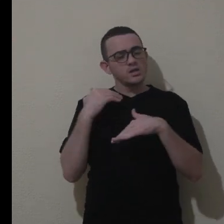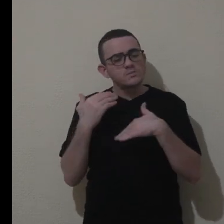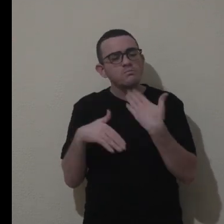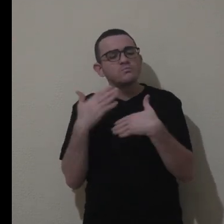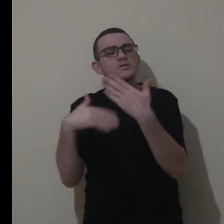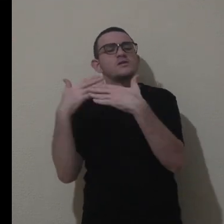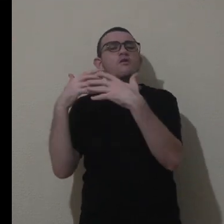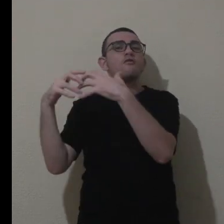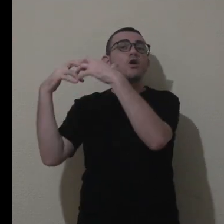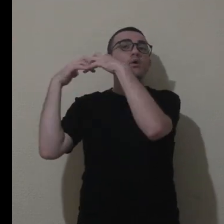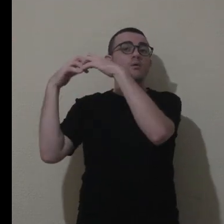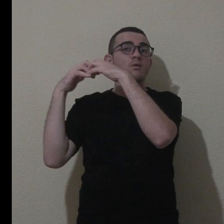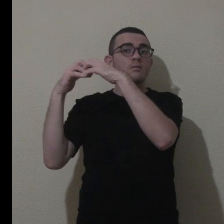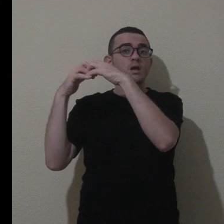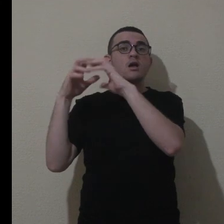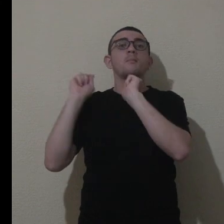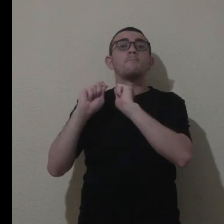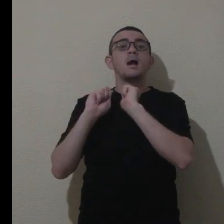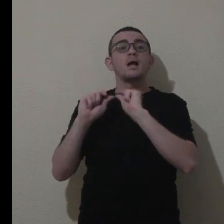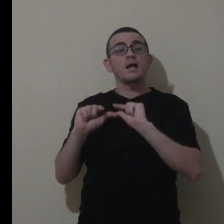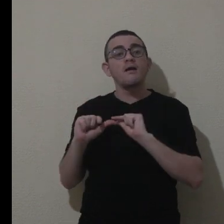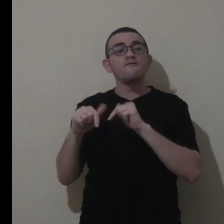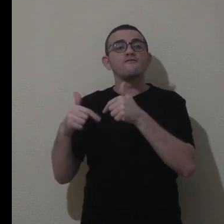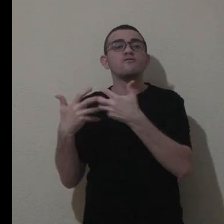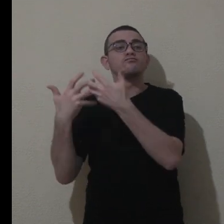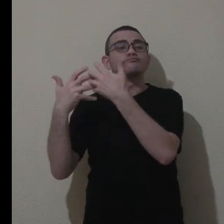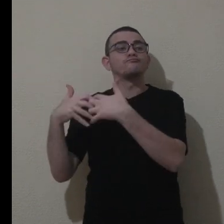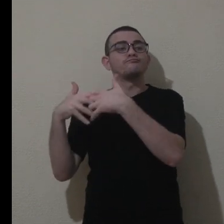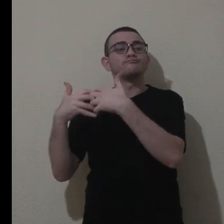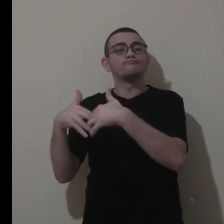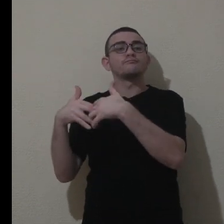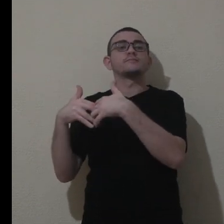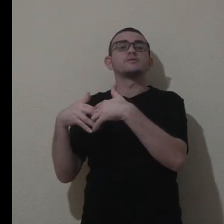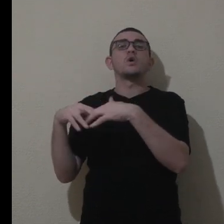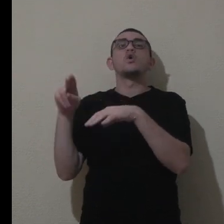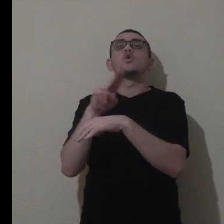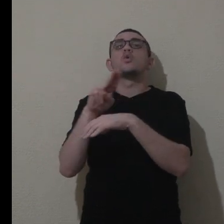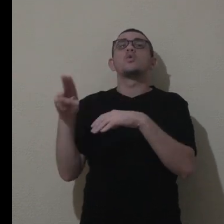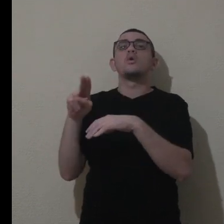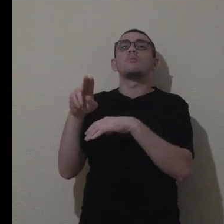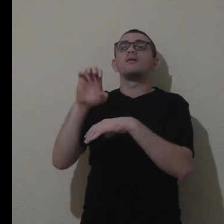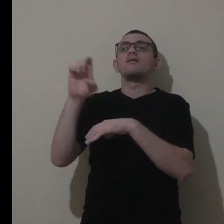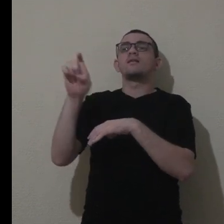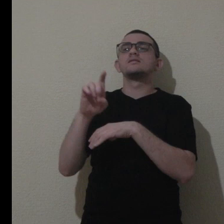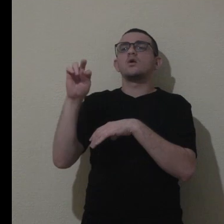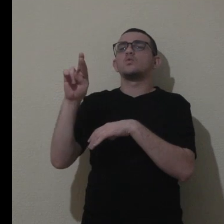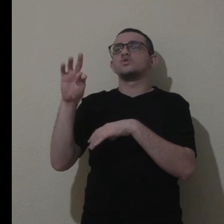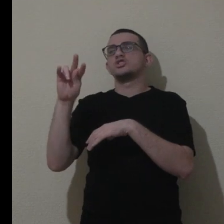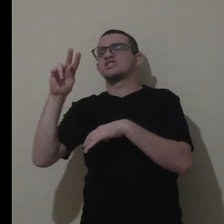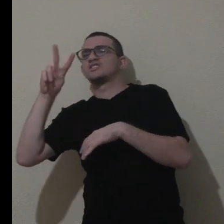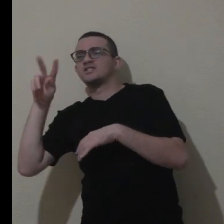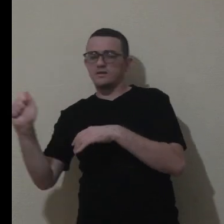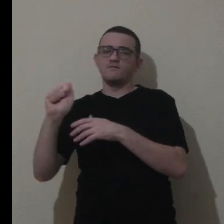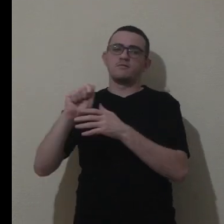o seu cérebro para as funções que a gente fala, que são as funções